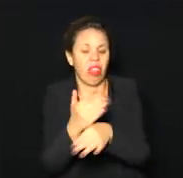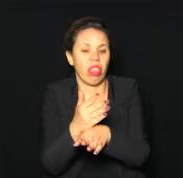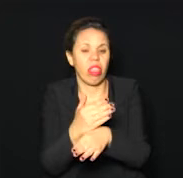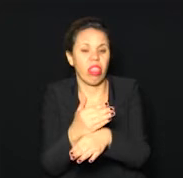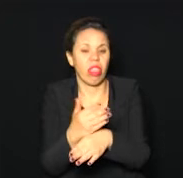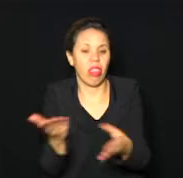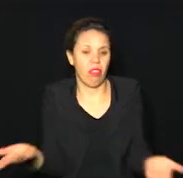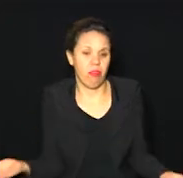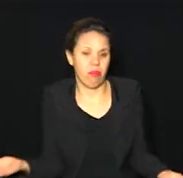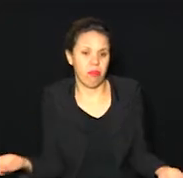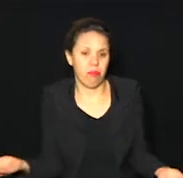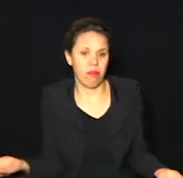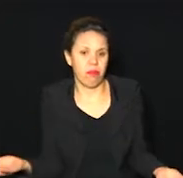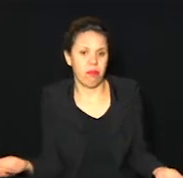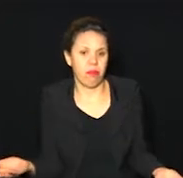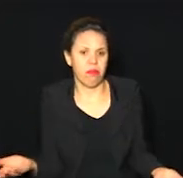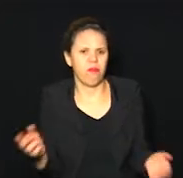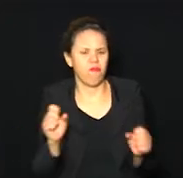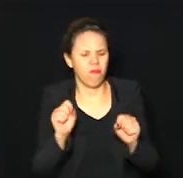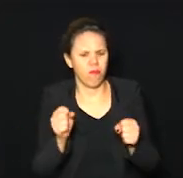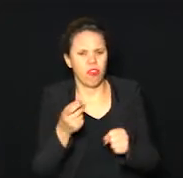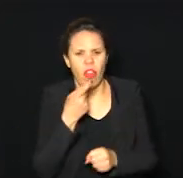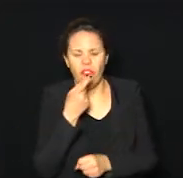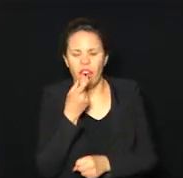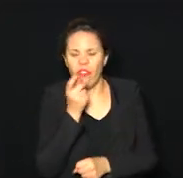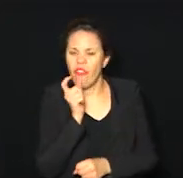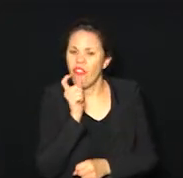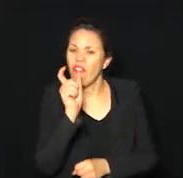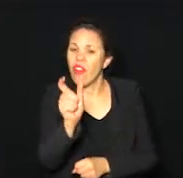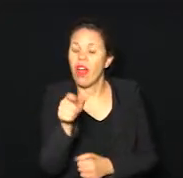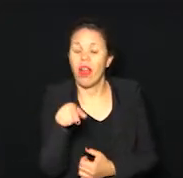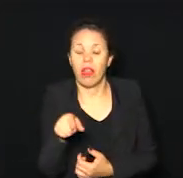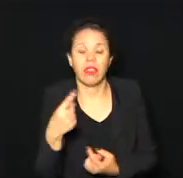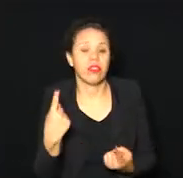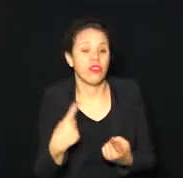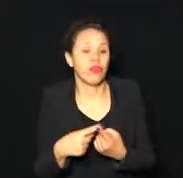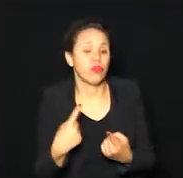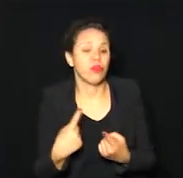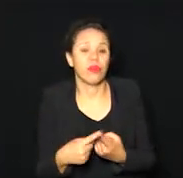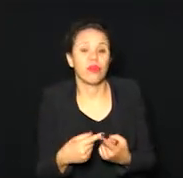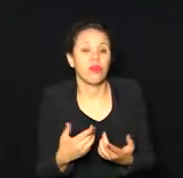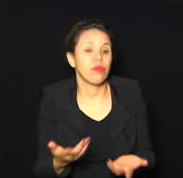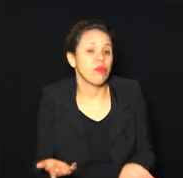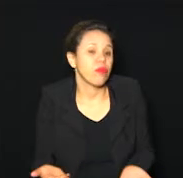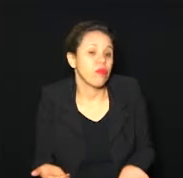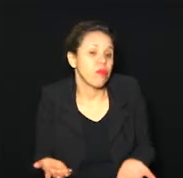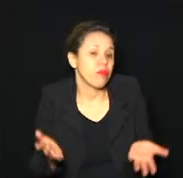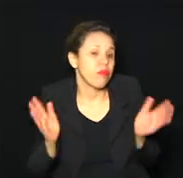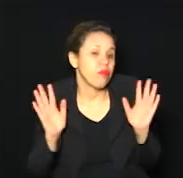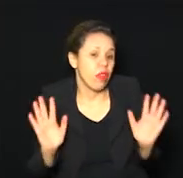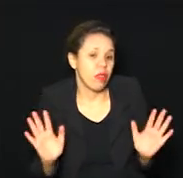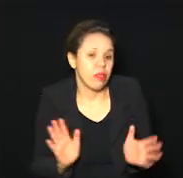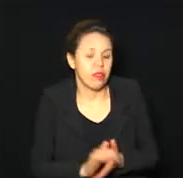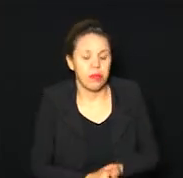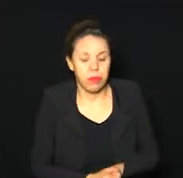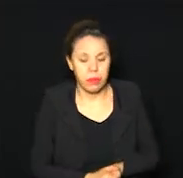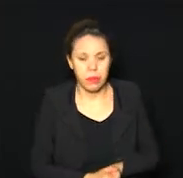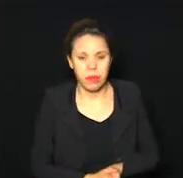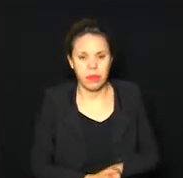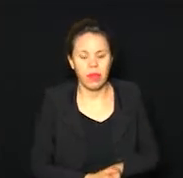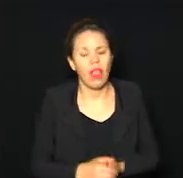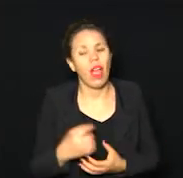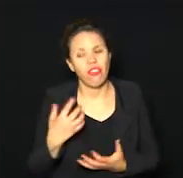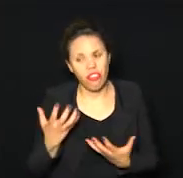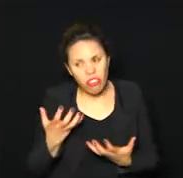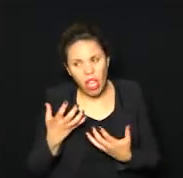sangue. É forte falar isso, é forte destacar isso dessa forma, mas a gente busca